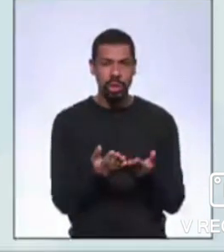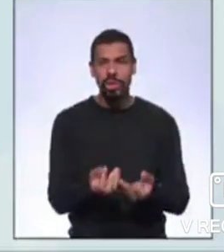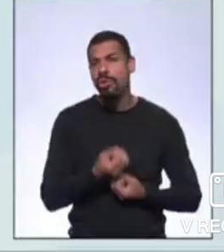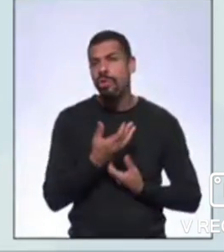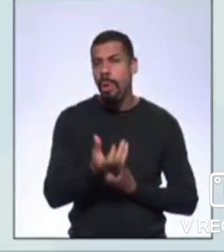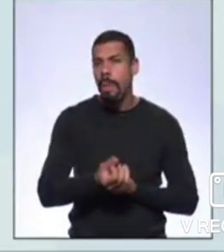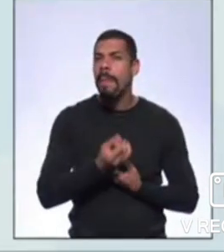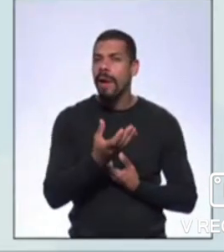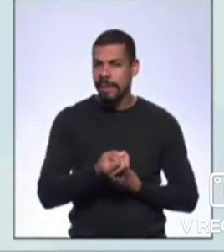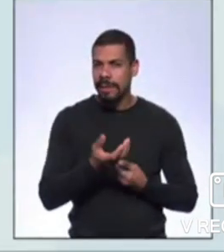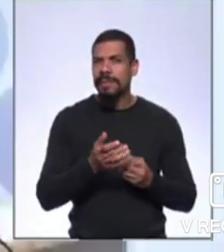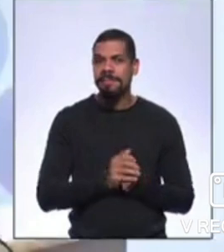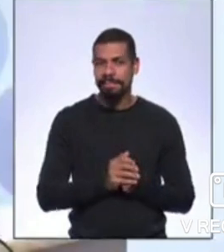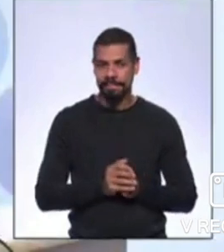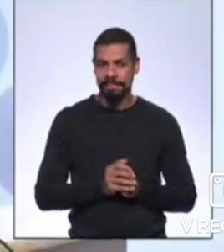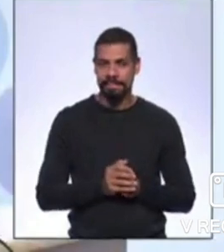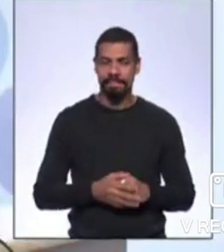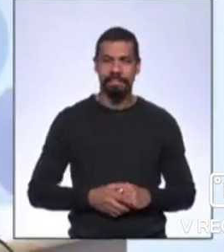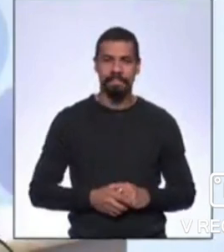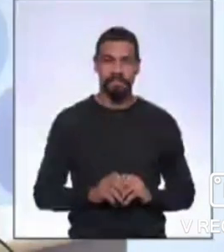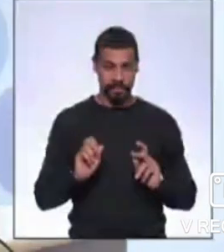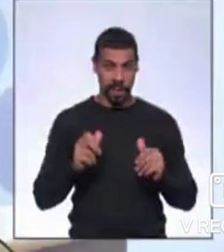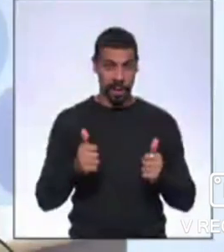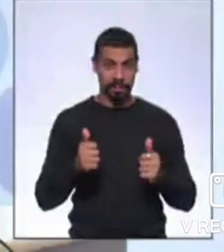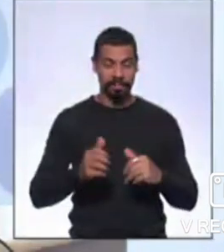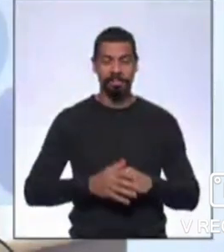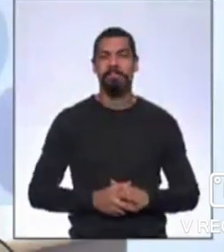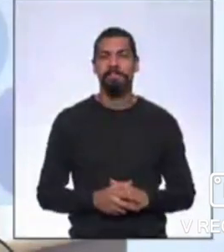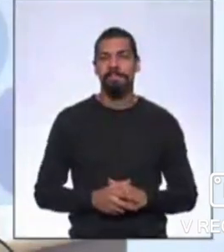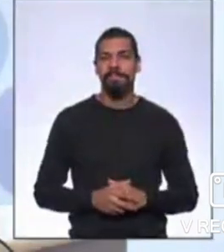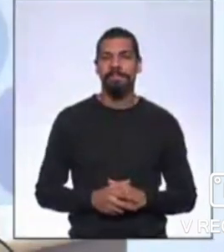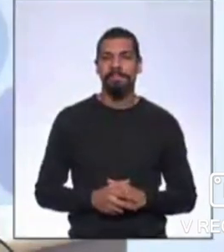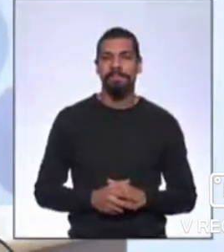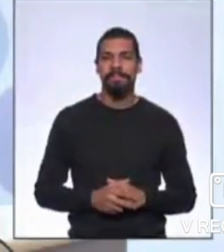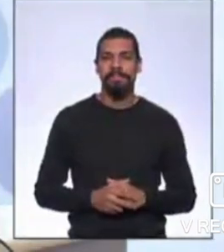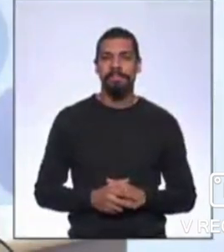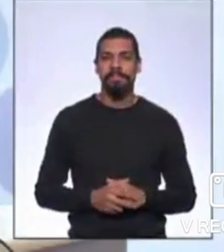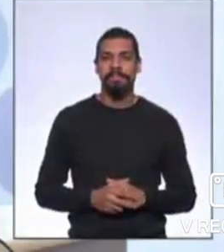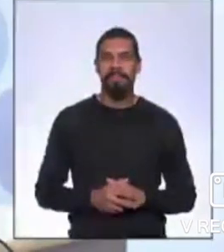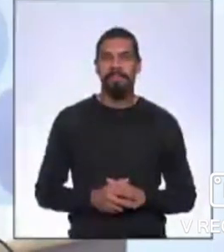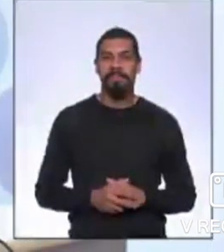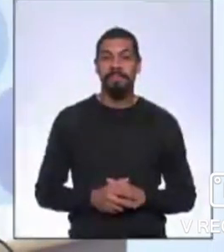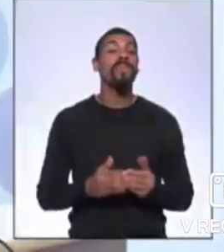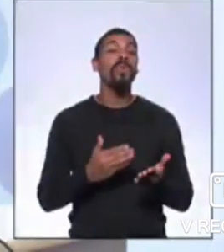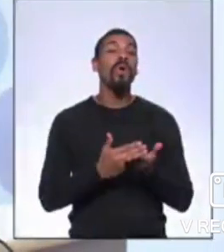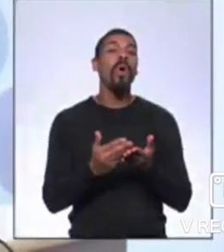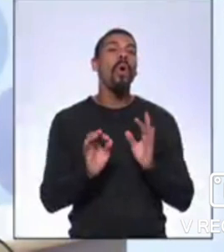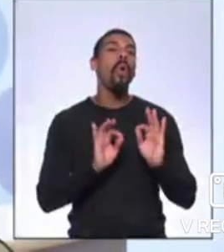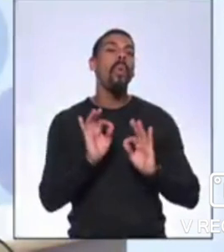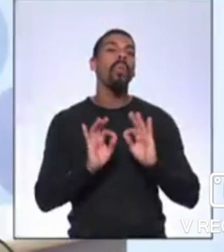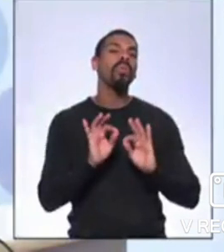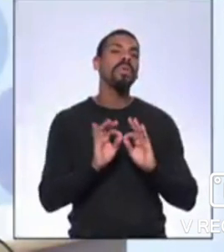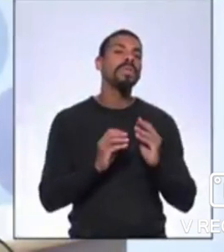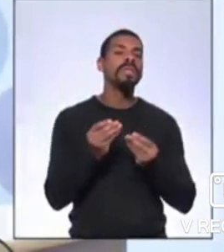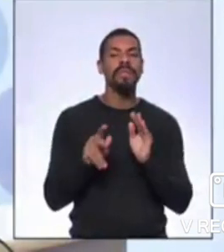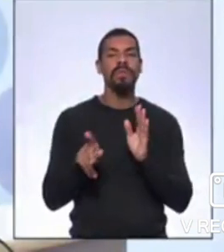condutor da nossa aula aí, beleza? Então vamos lá, gente. Vamos ver como é que era a